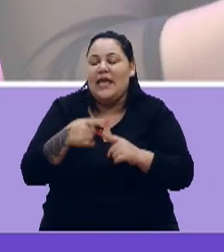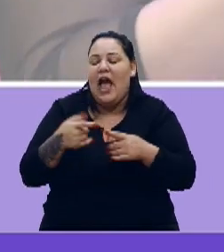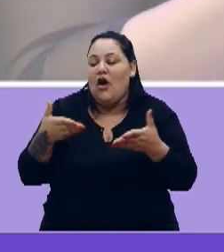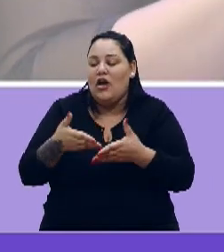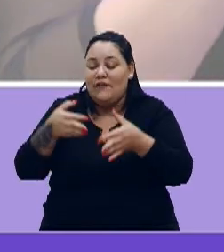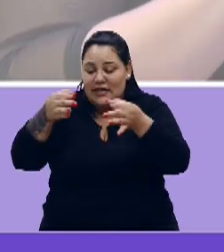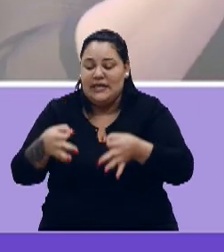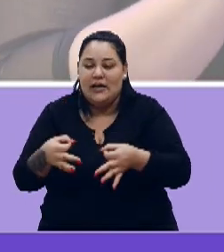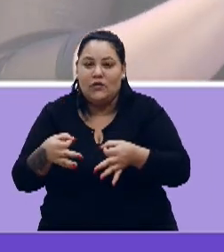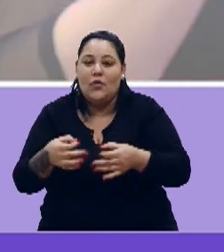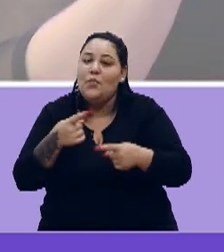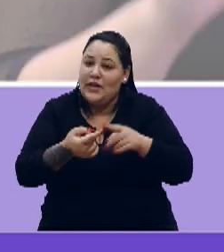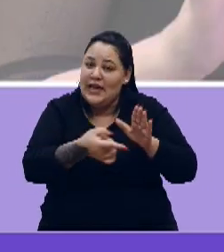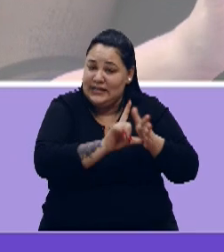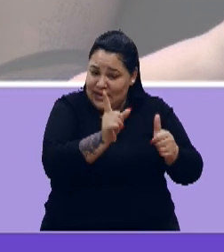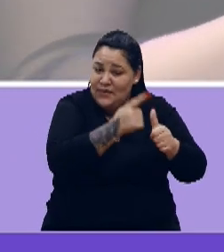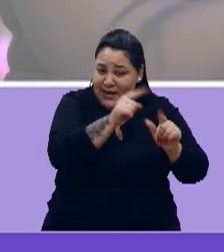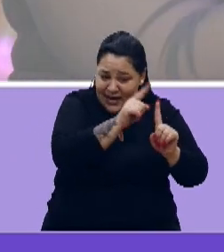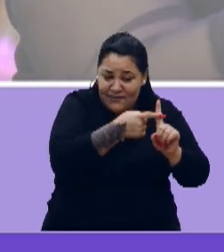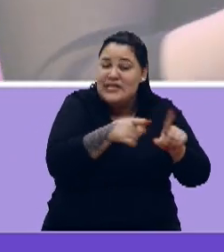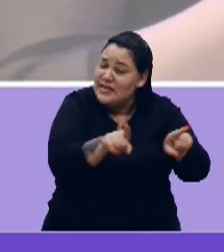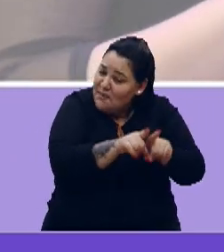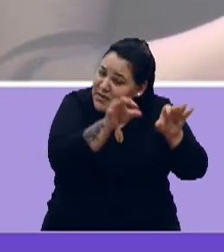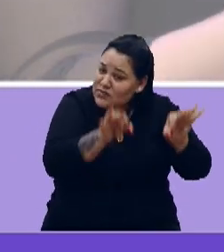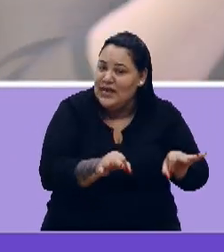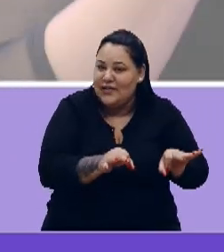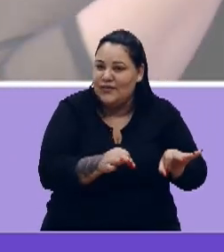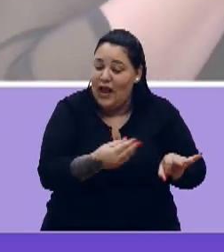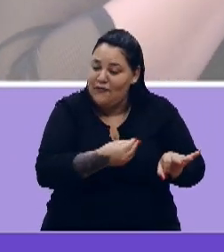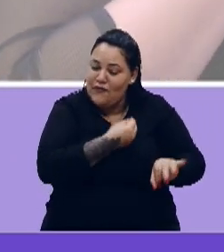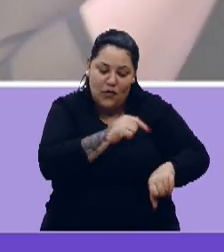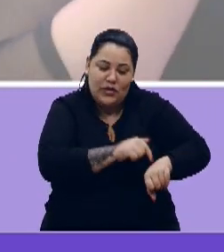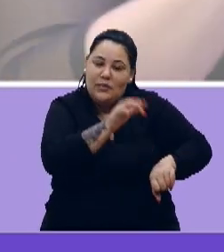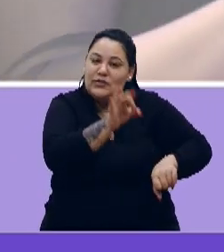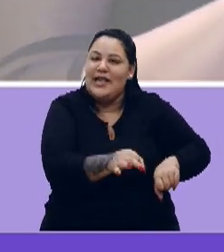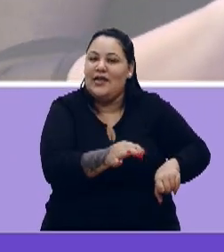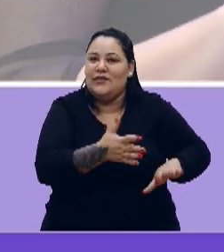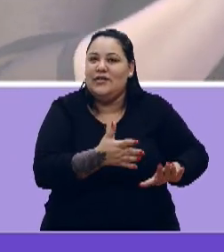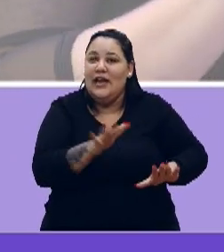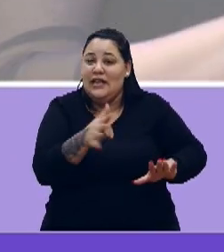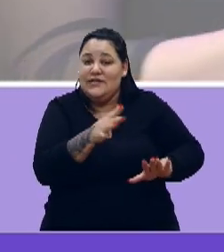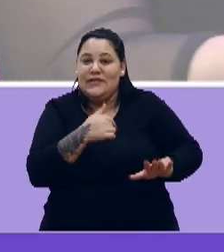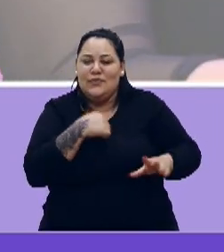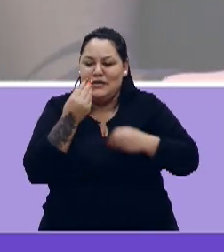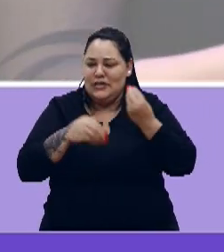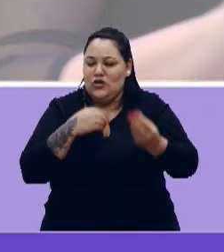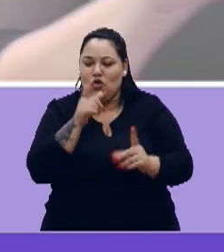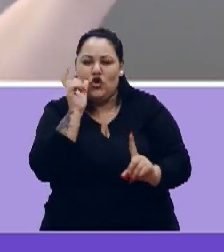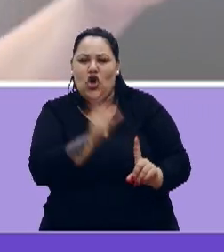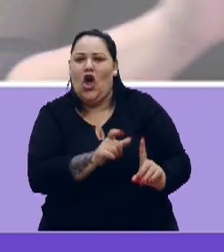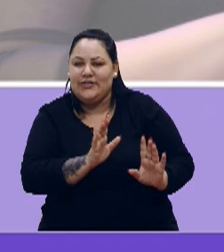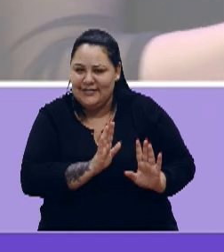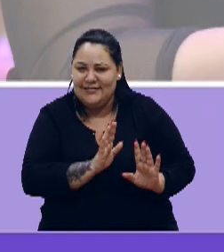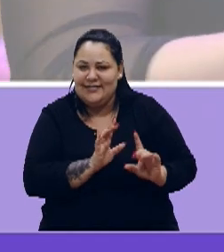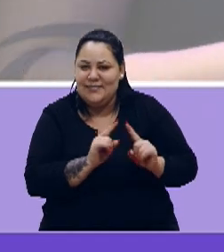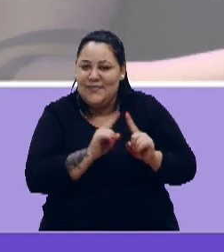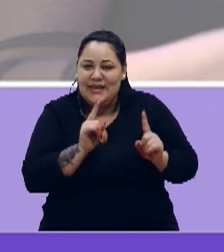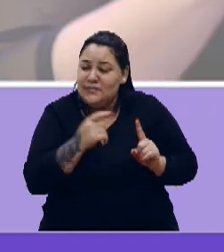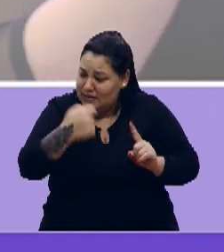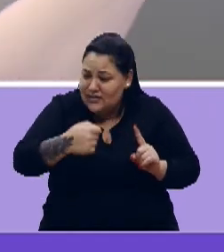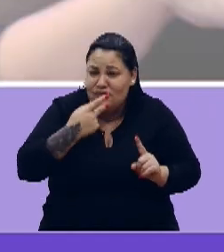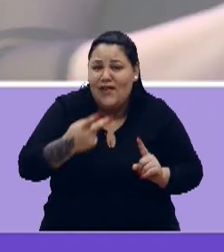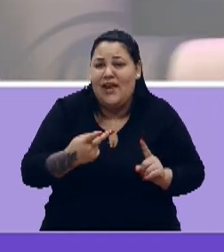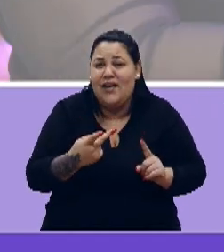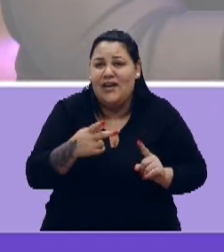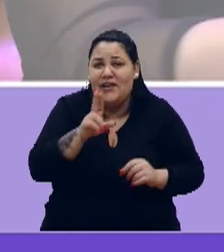Ela viveu o tempo que ela precisava para dar certo. Então é isso, a gente parece, eu às vezes me sinto até meio grosseira, assim, de ficar pontuando, mas eu acabo usando